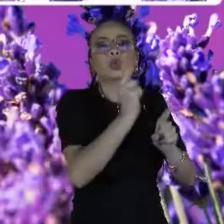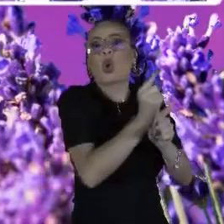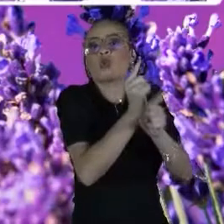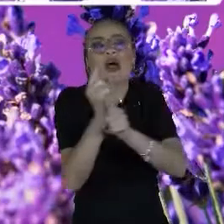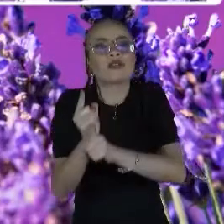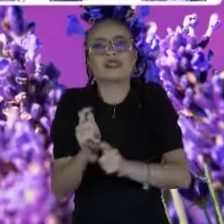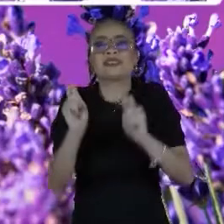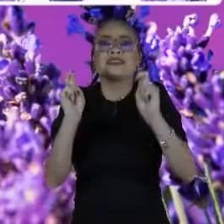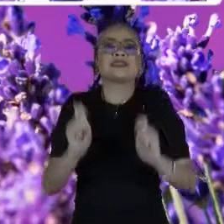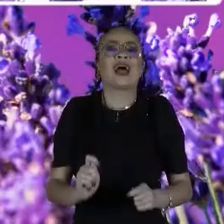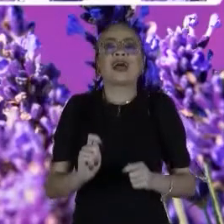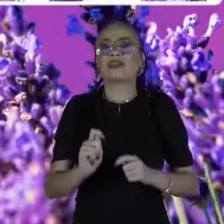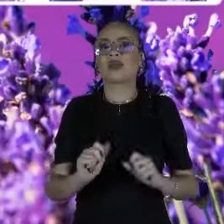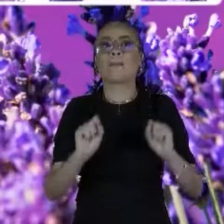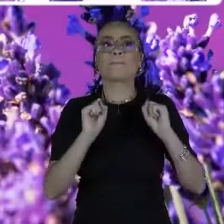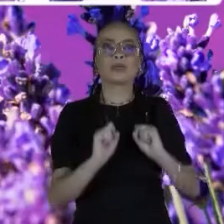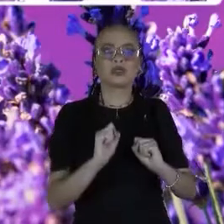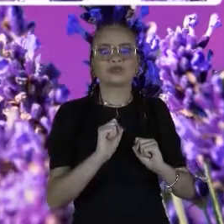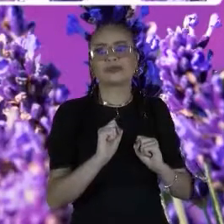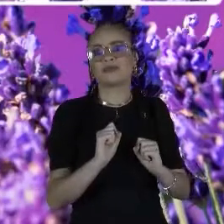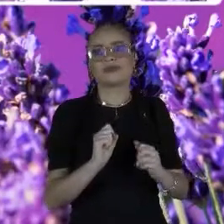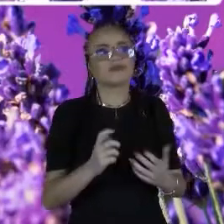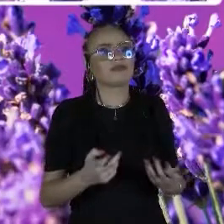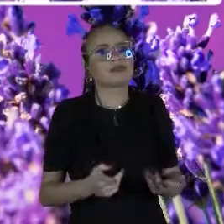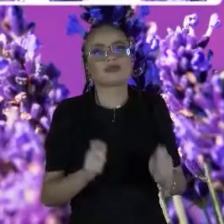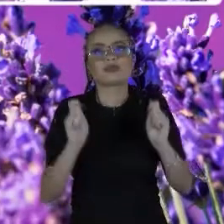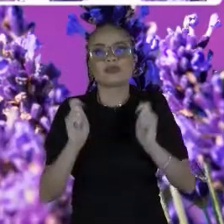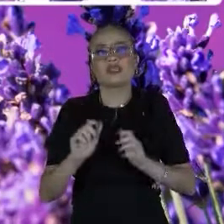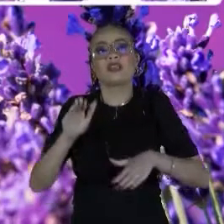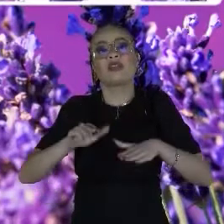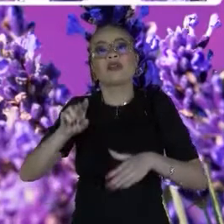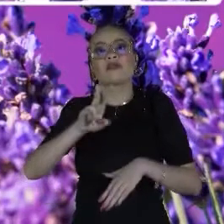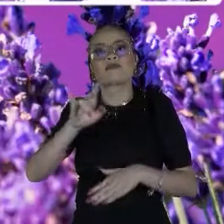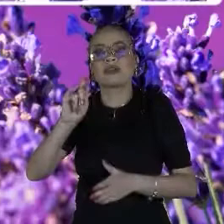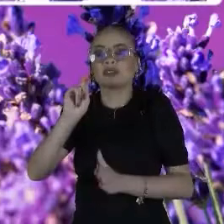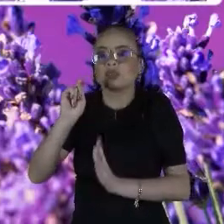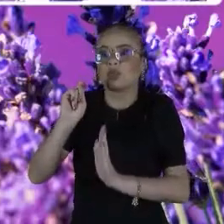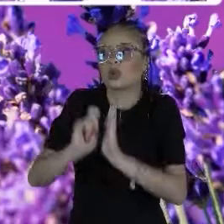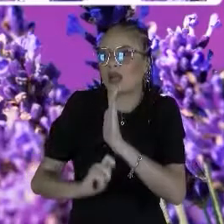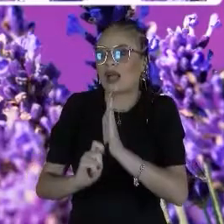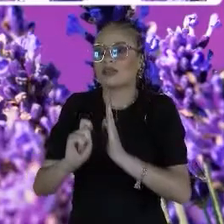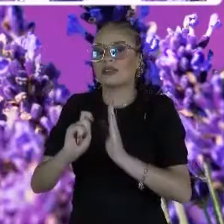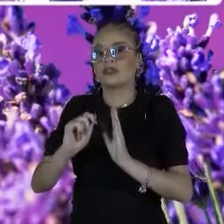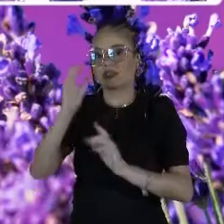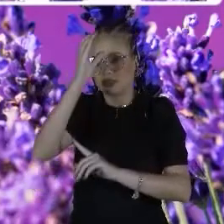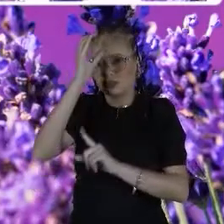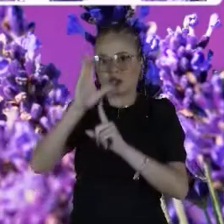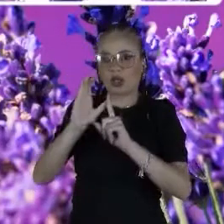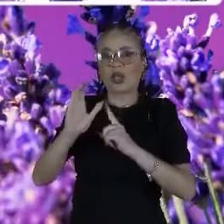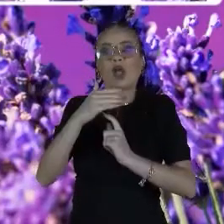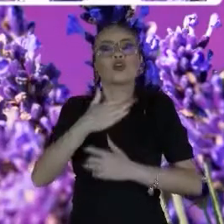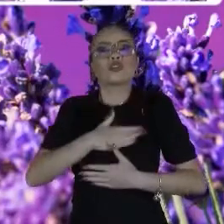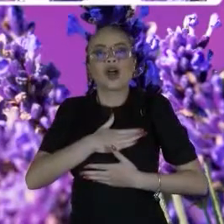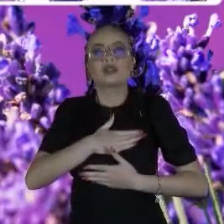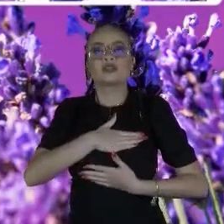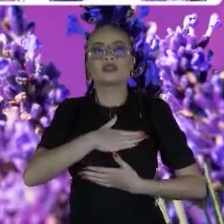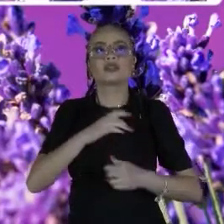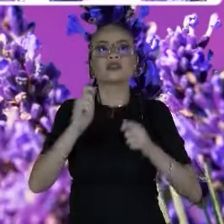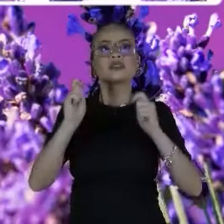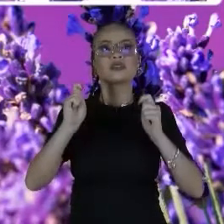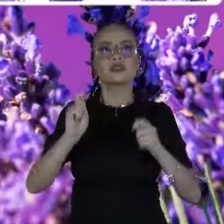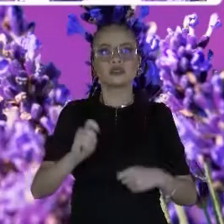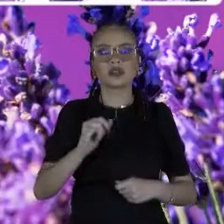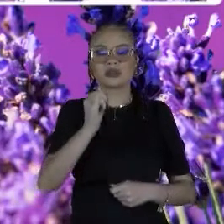momentos na sua casa eu quando começa a consultoria um novo cliente eu brinco eu gosto de abrir nas embalagens e